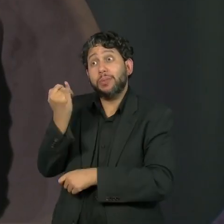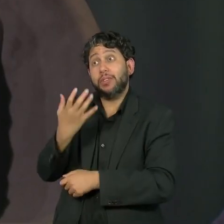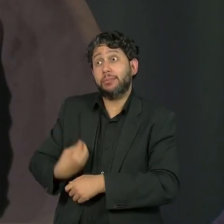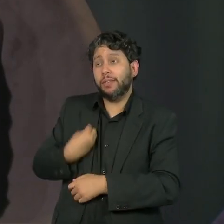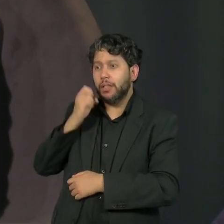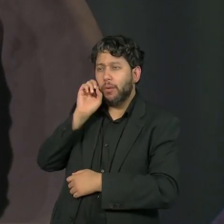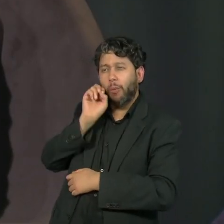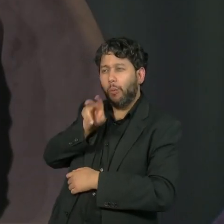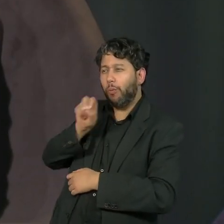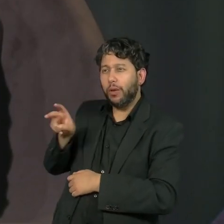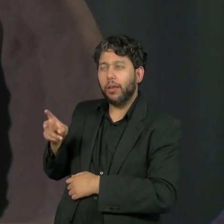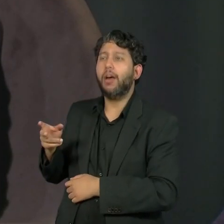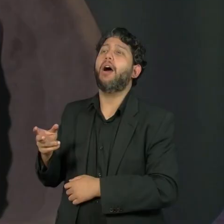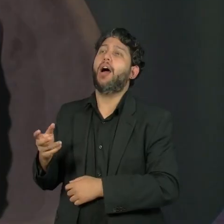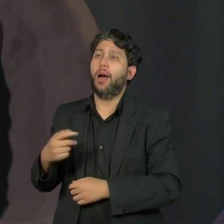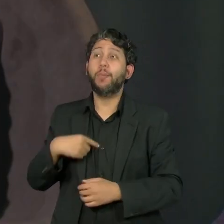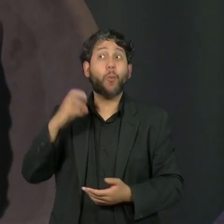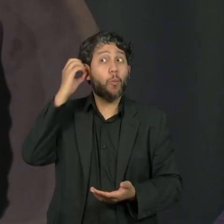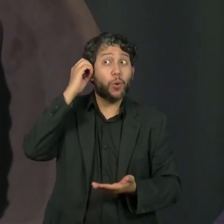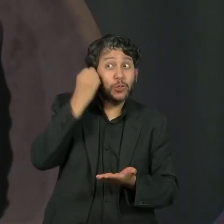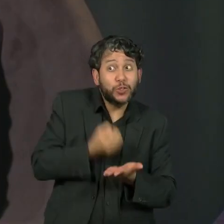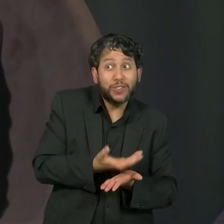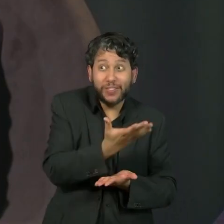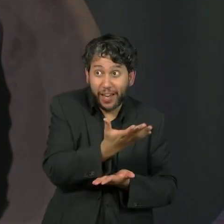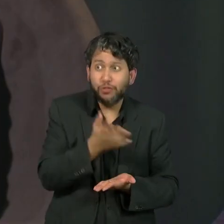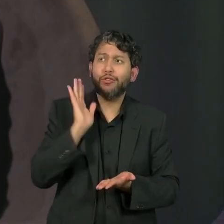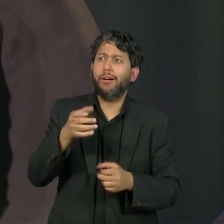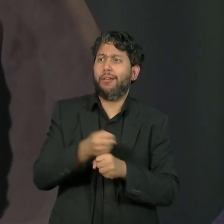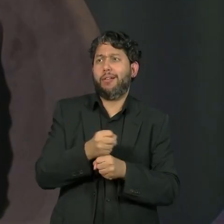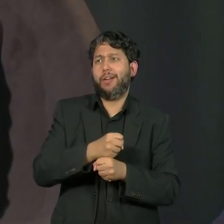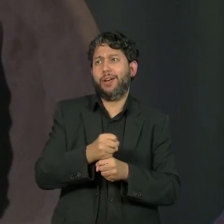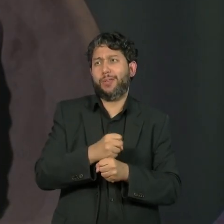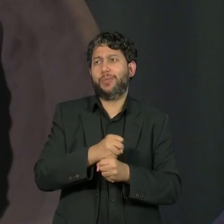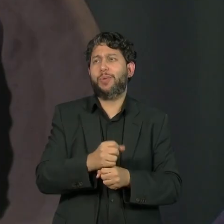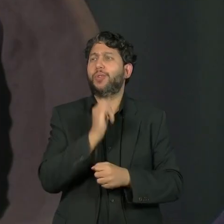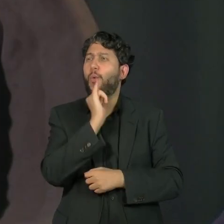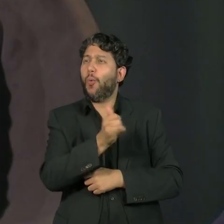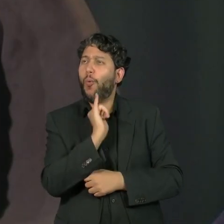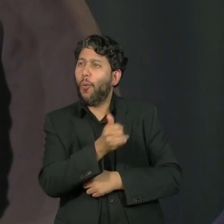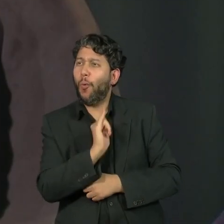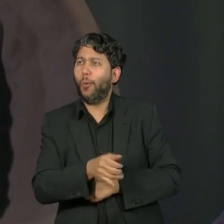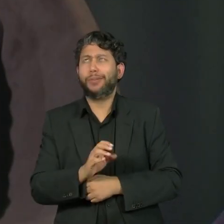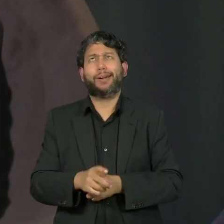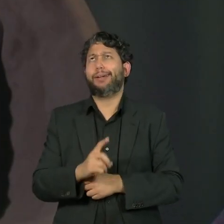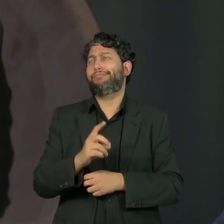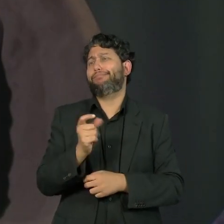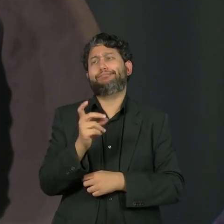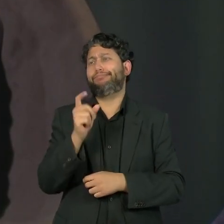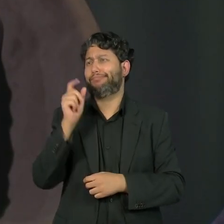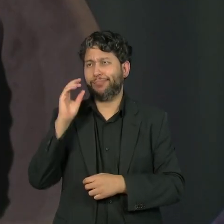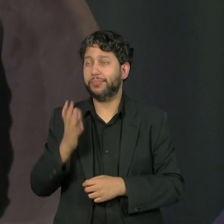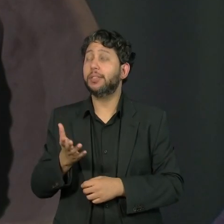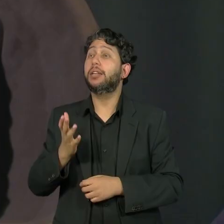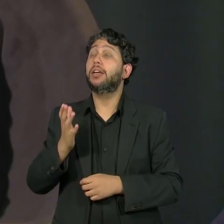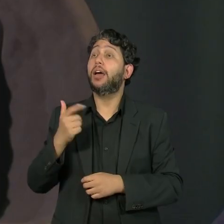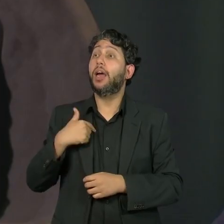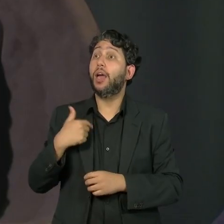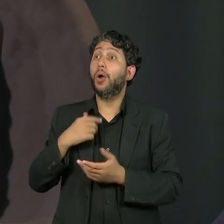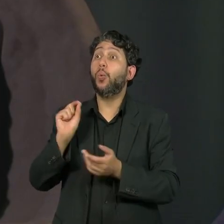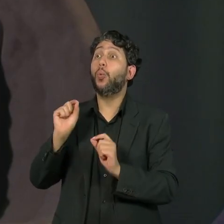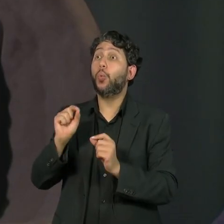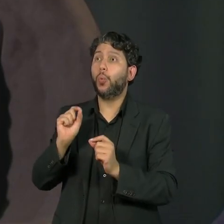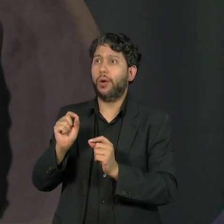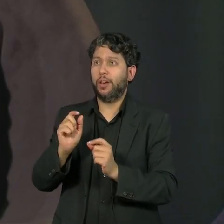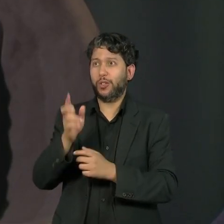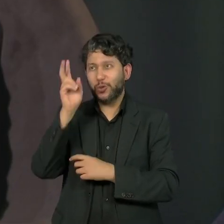partir de histórias que eu conto no meu podcast há alguns anos, que já são dezenas e dezenas. Então eu fiz aí